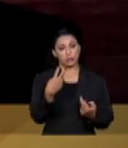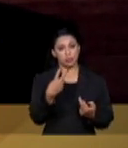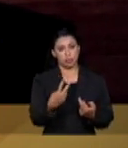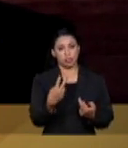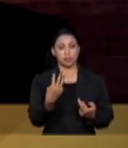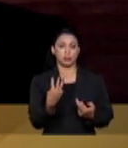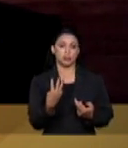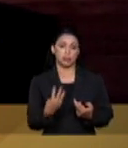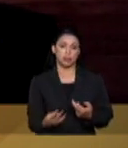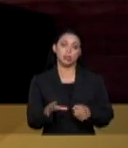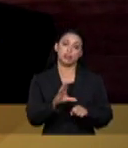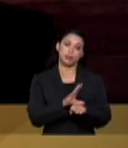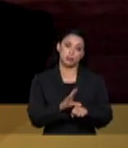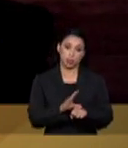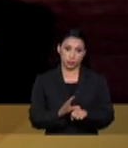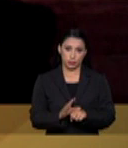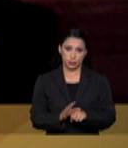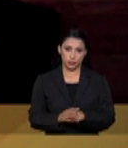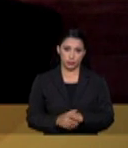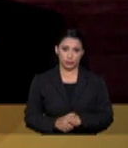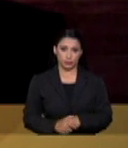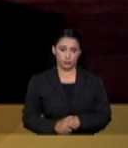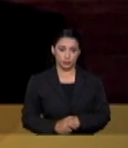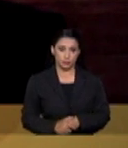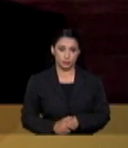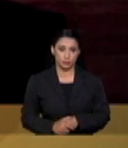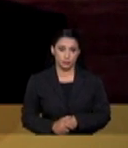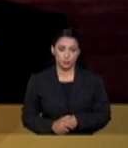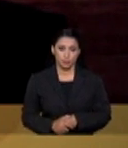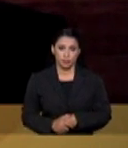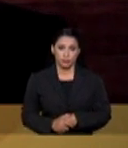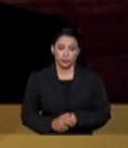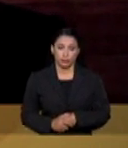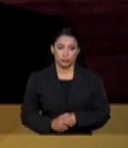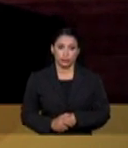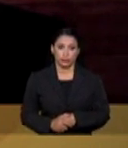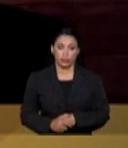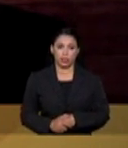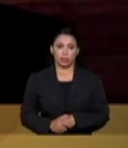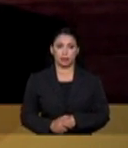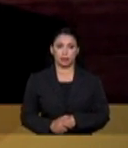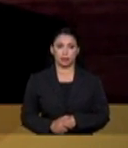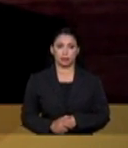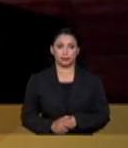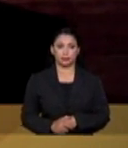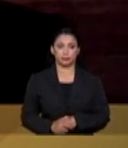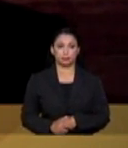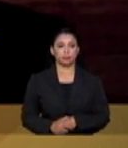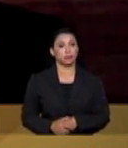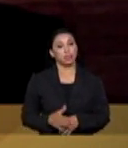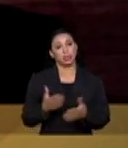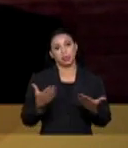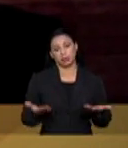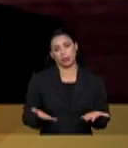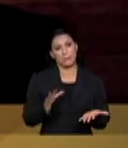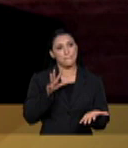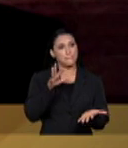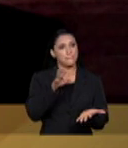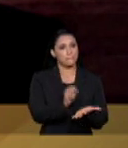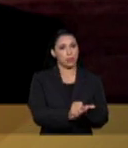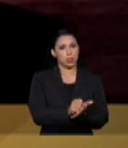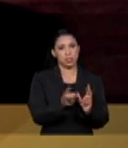Constituição da República assim não se configura a posse um